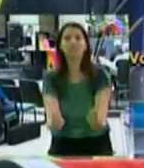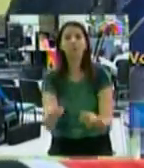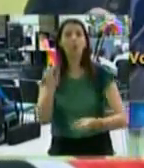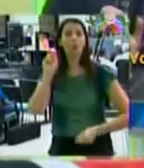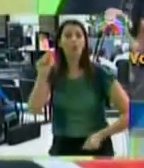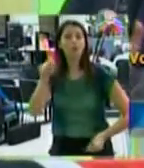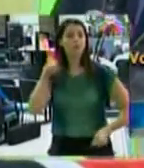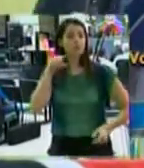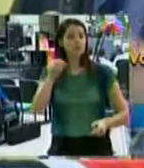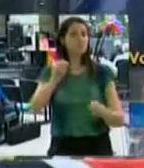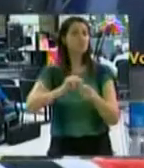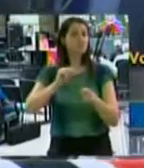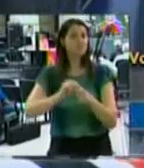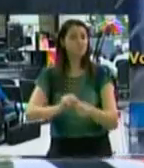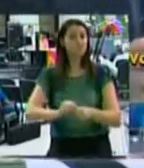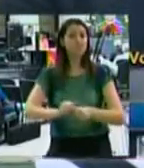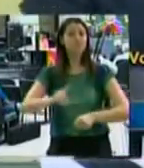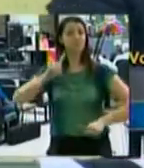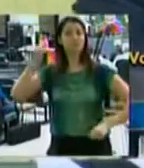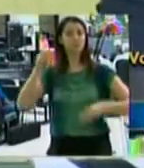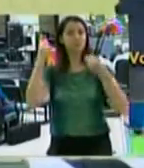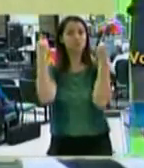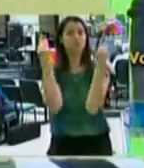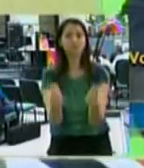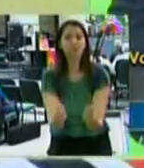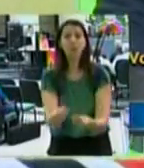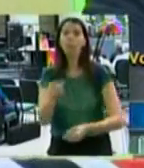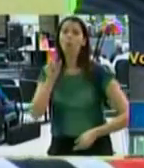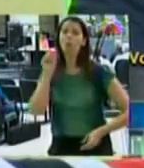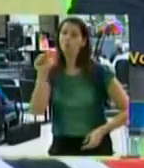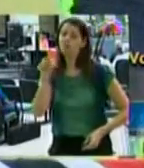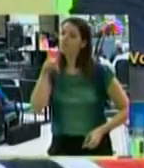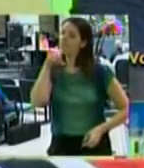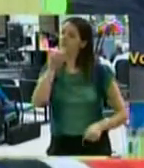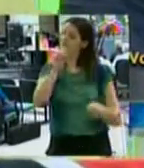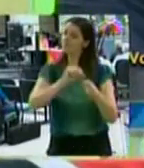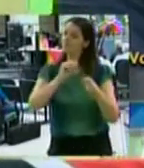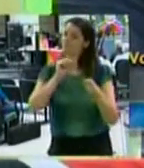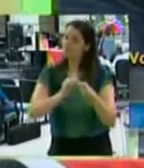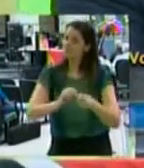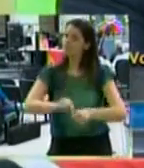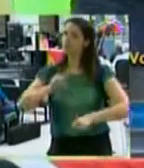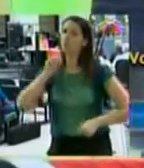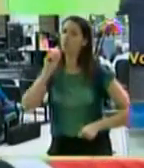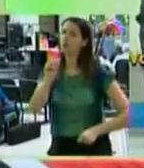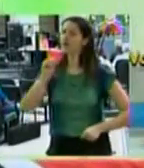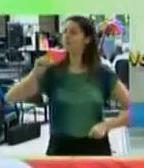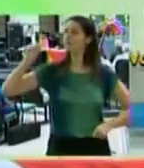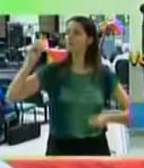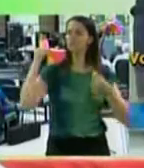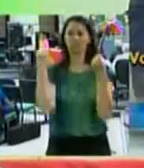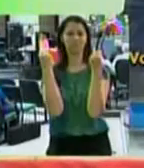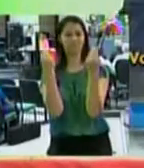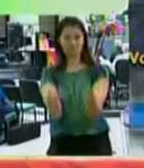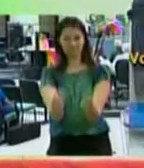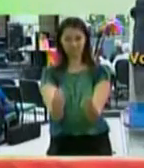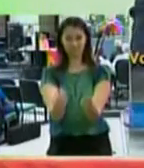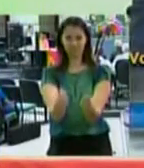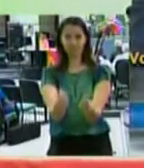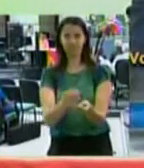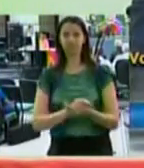feito com aquilo que eu te entreguei? O que você tem feito com aquilo que eu te entreguei?